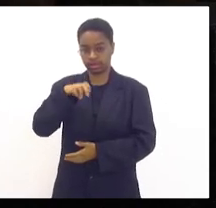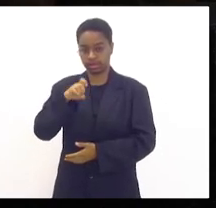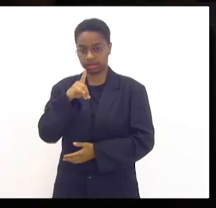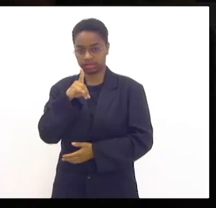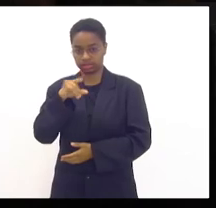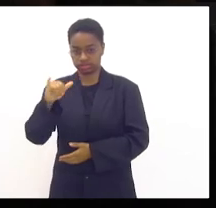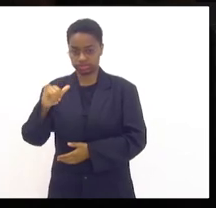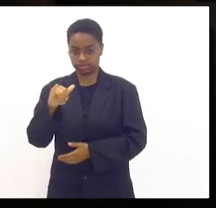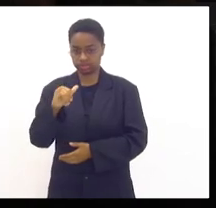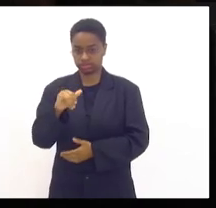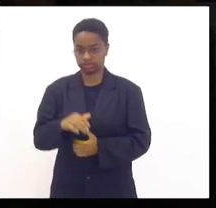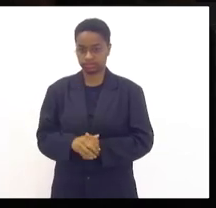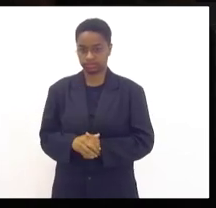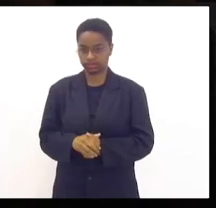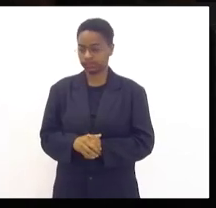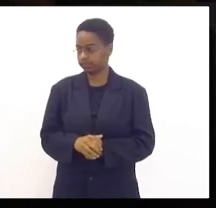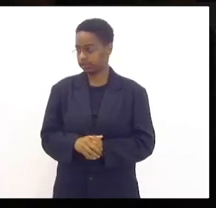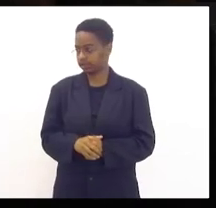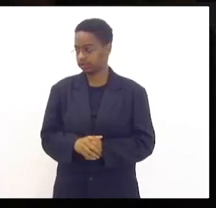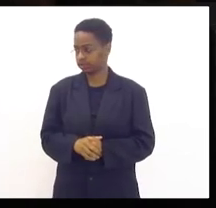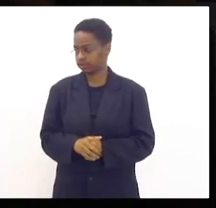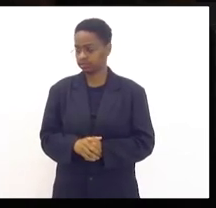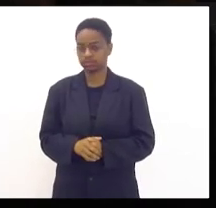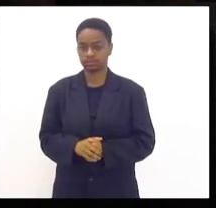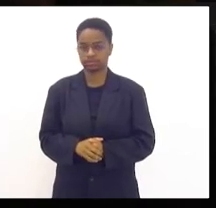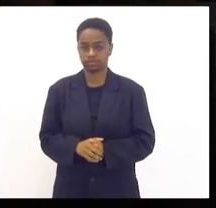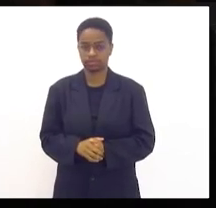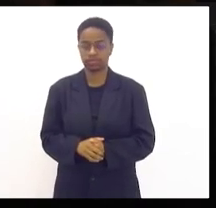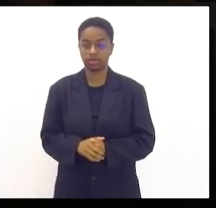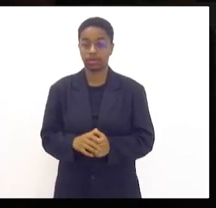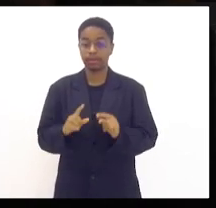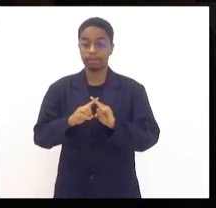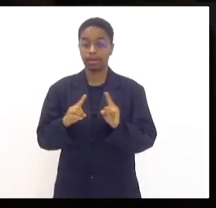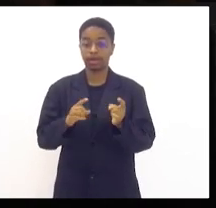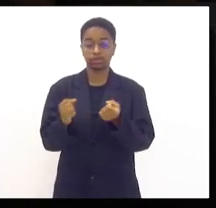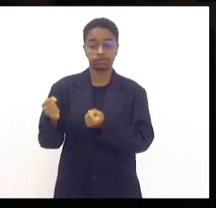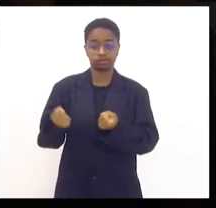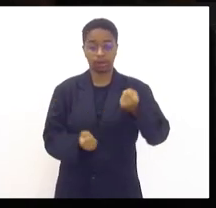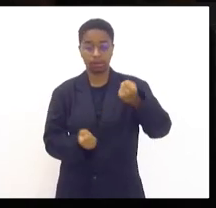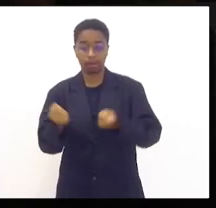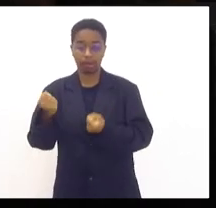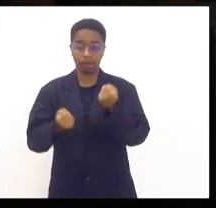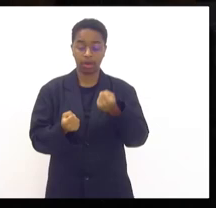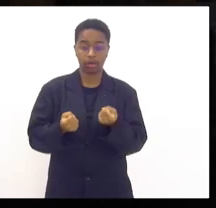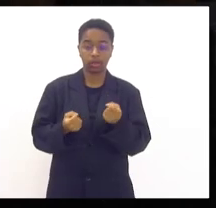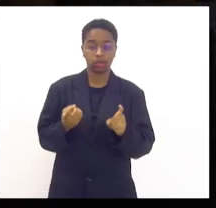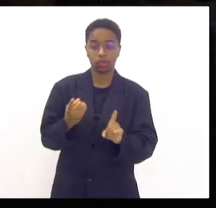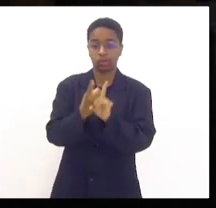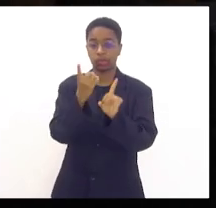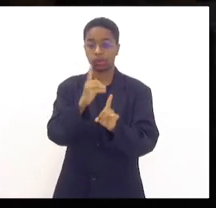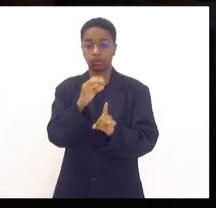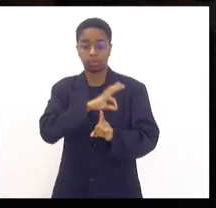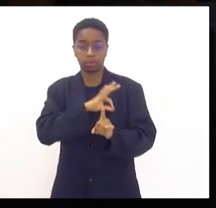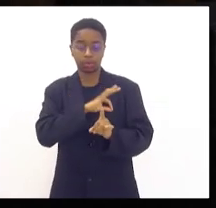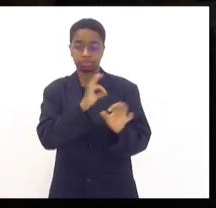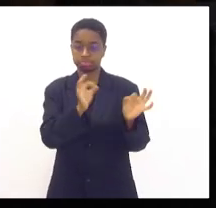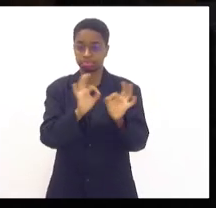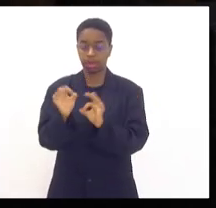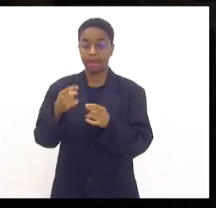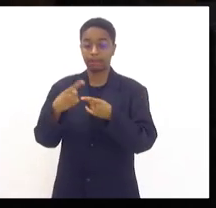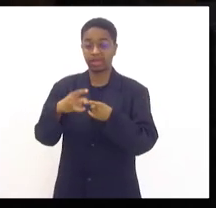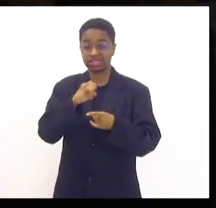Felizmente, não encontrou nesse caminho nenhuma viatura, porque, se tivesse